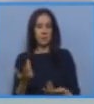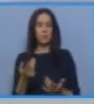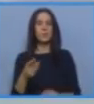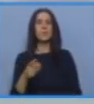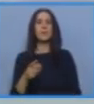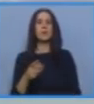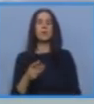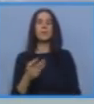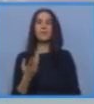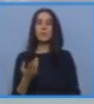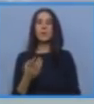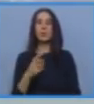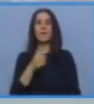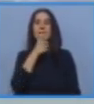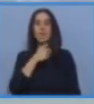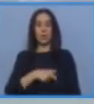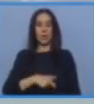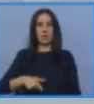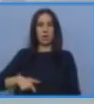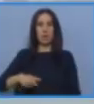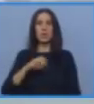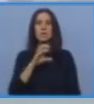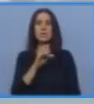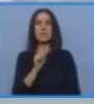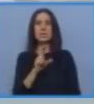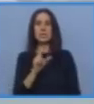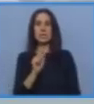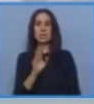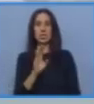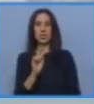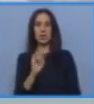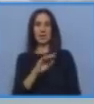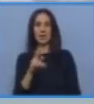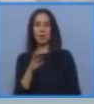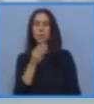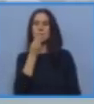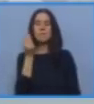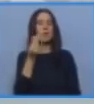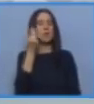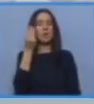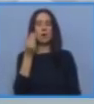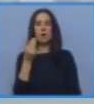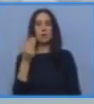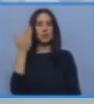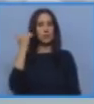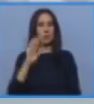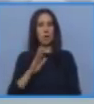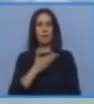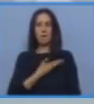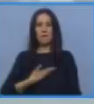portanto, o cardeal Serjeira escolheu na altura o que havia de melhor em termos de